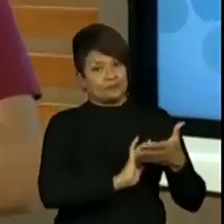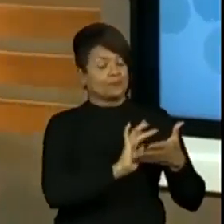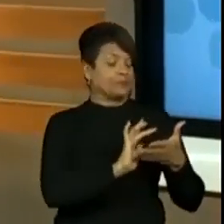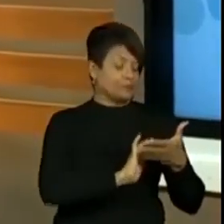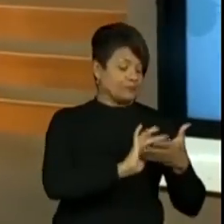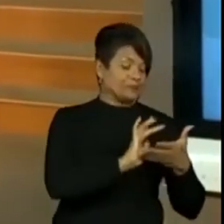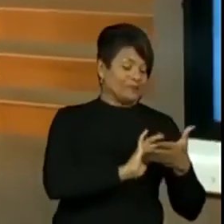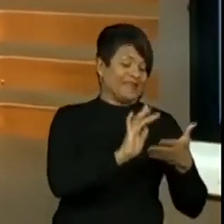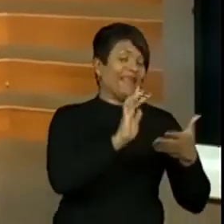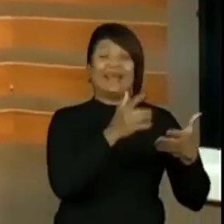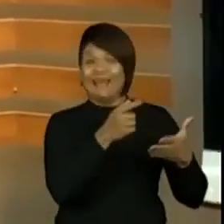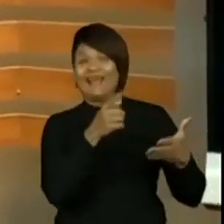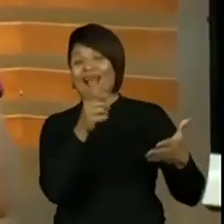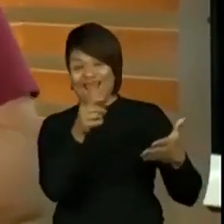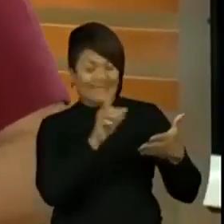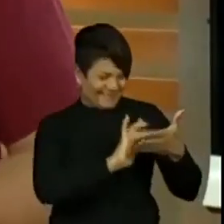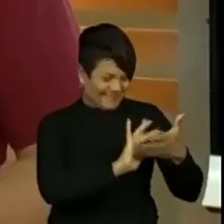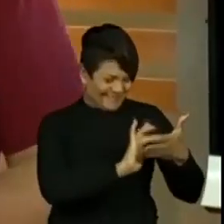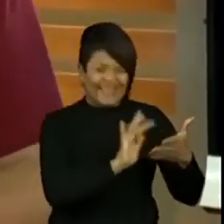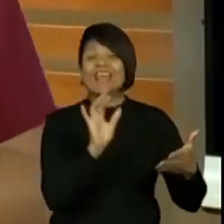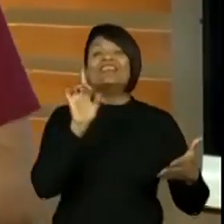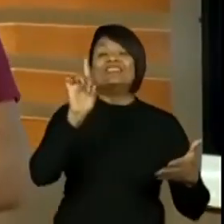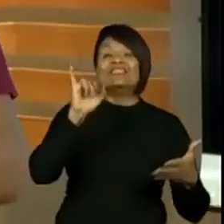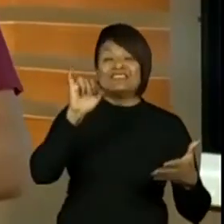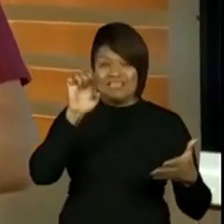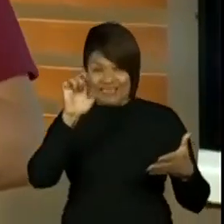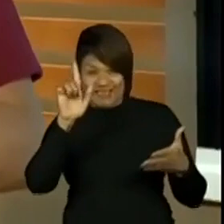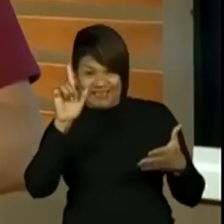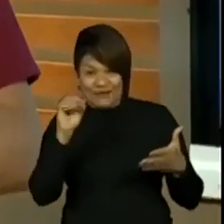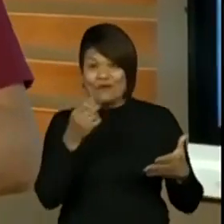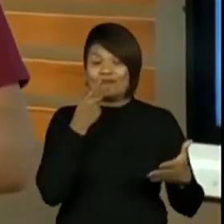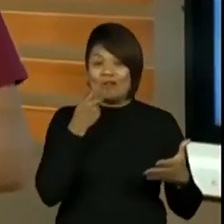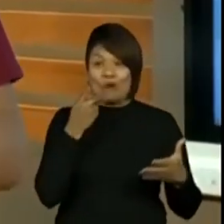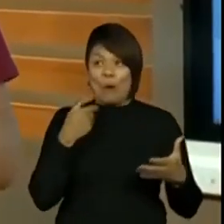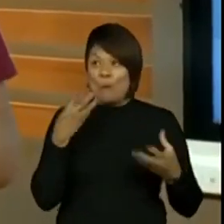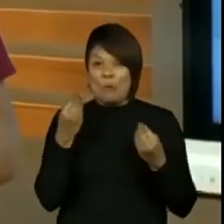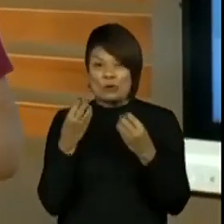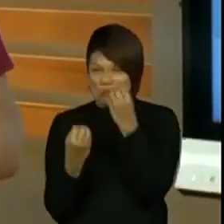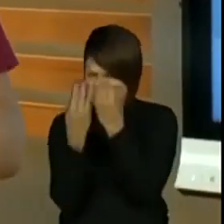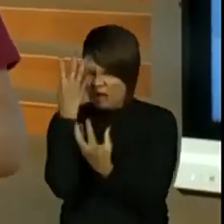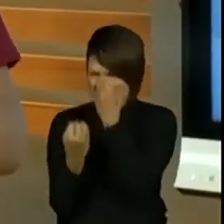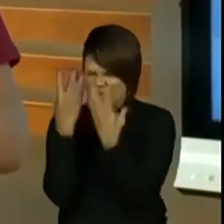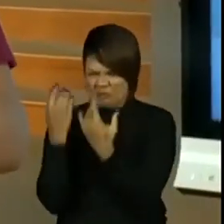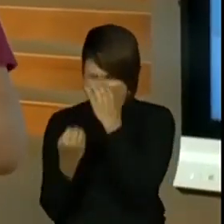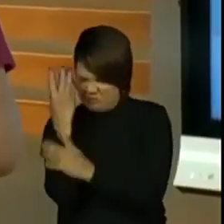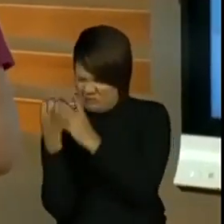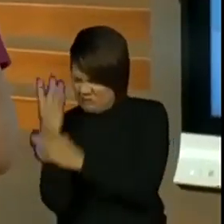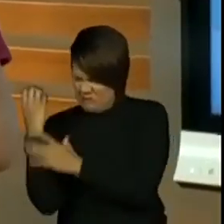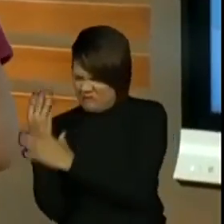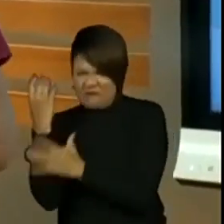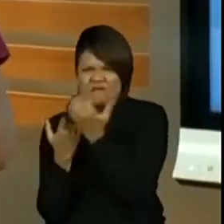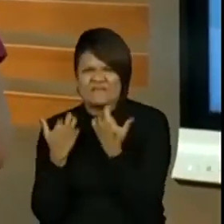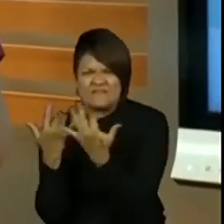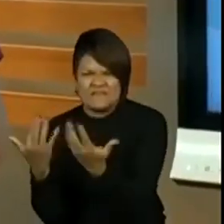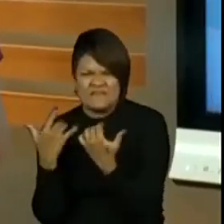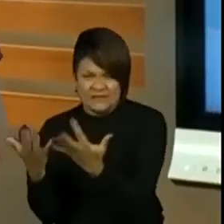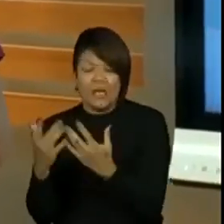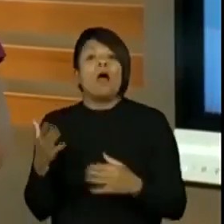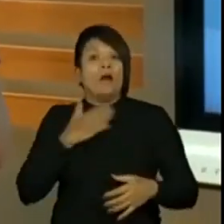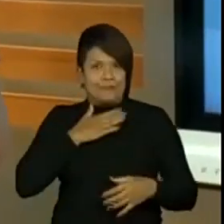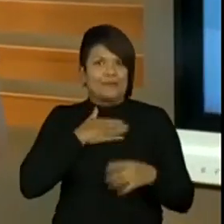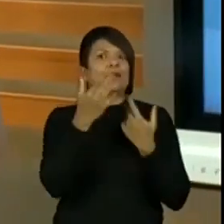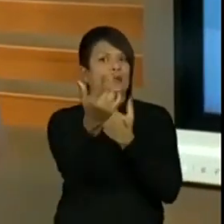Tá. O Diego falou que na cidade aí tinha muito mato. Na minha também, era um matagal só, viu? Você não tem